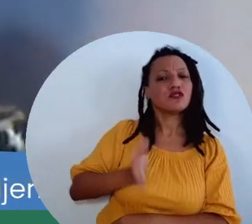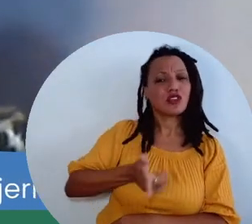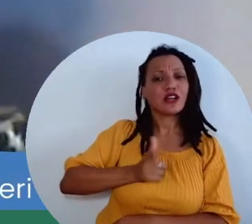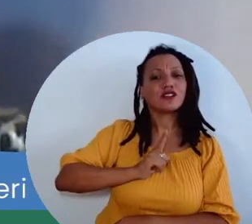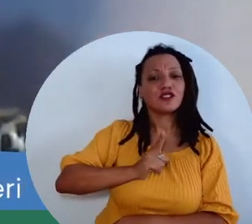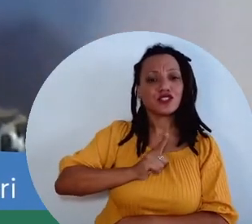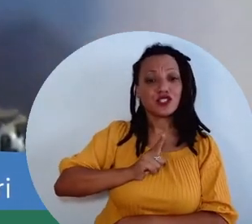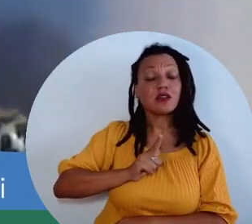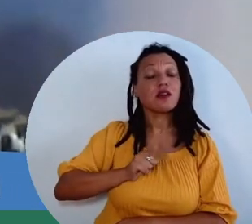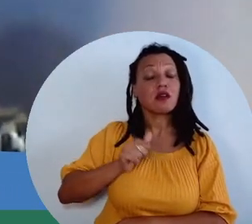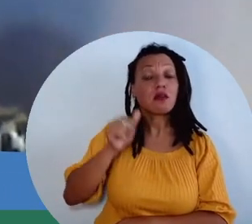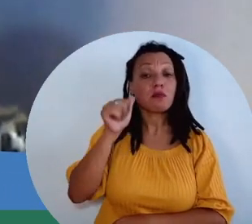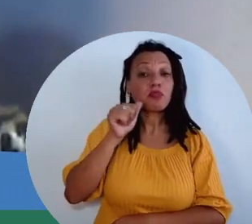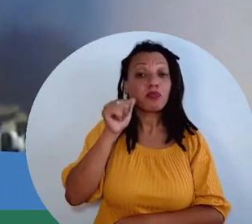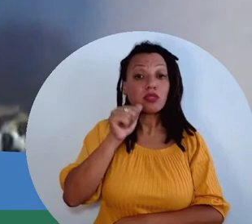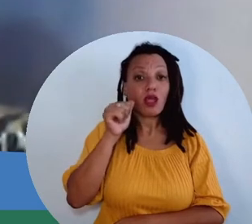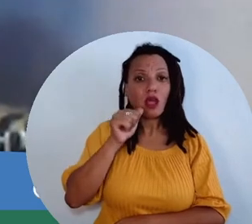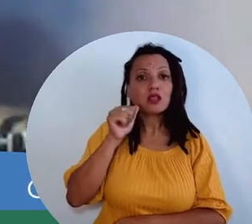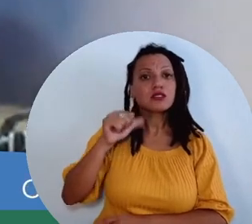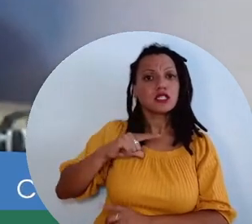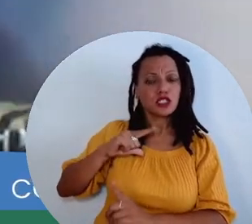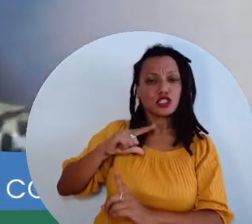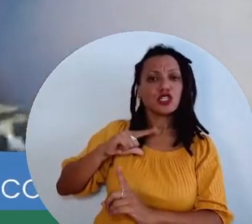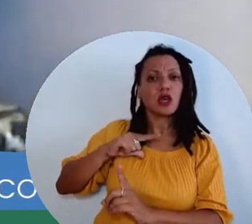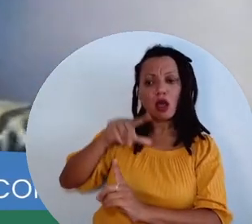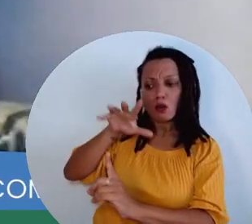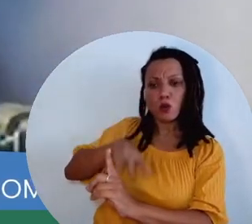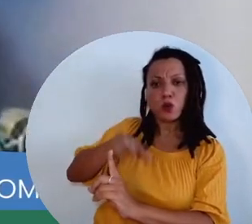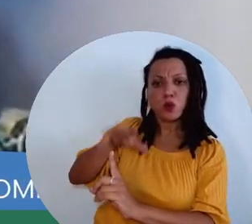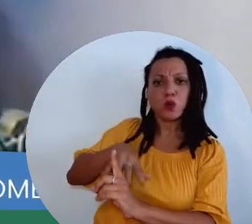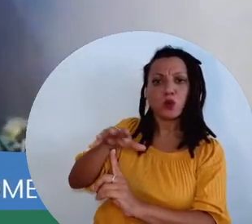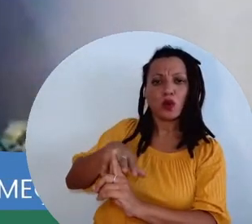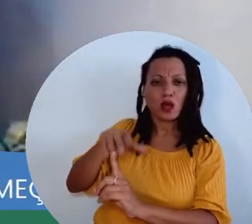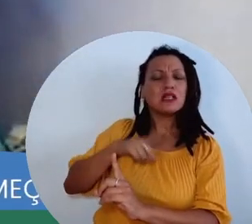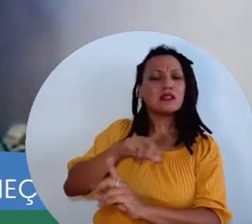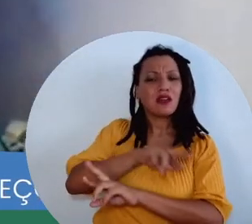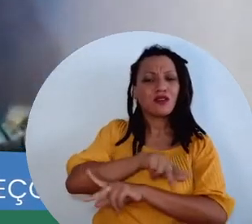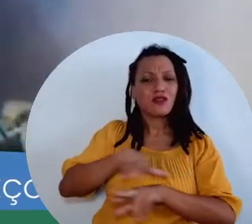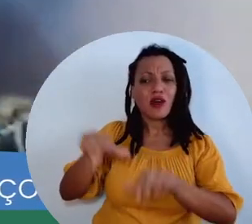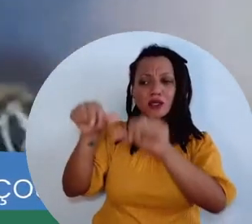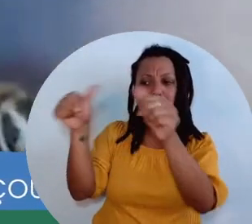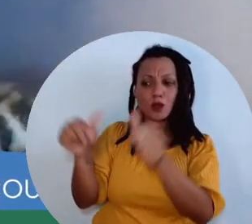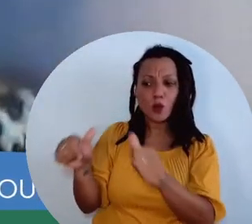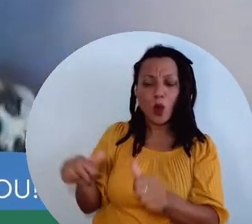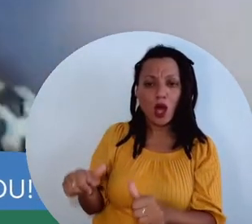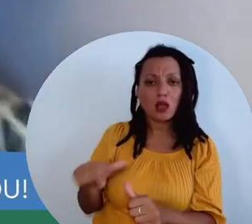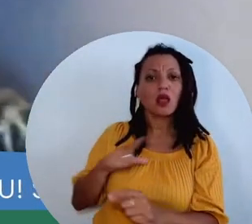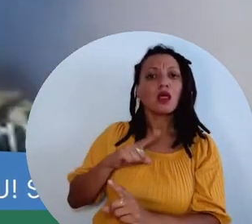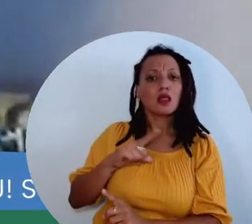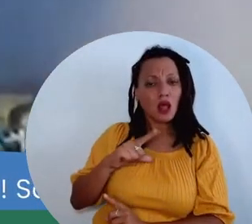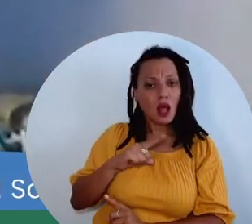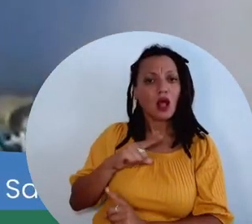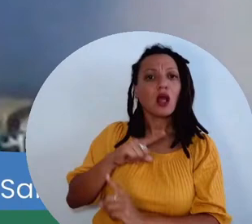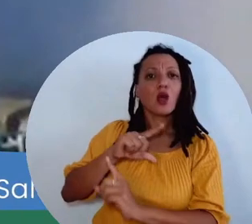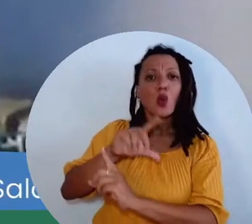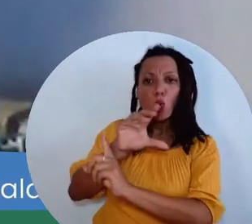femininas que são cultuadas. E existem uma série de estatuetas que mostram esse culto